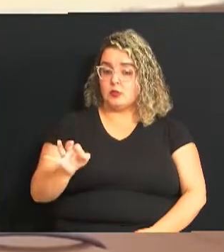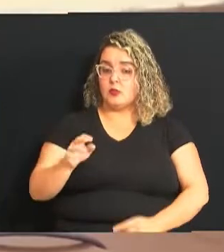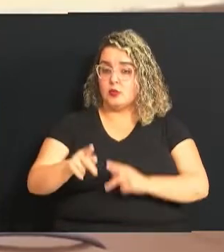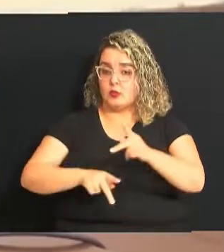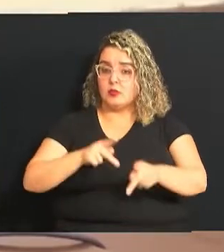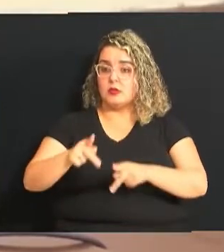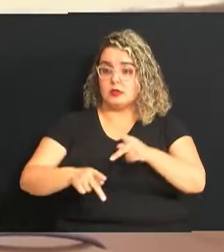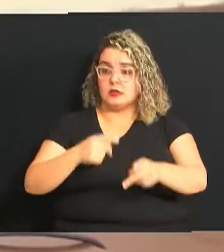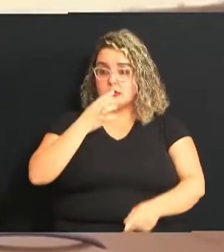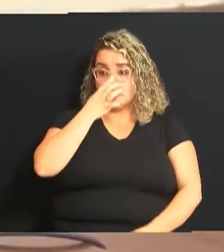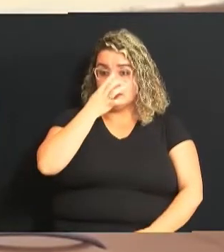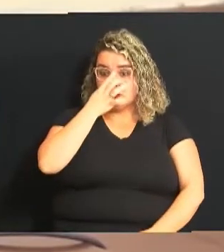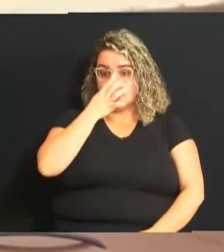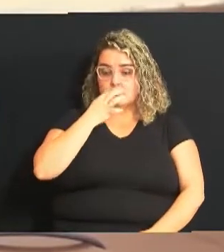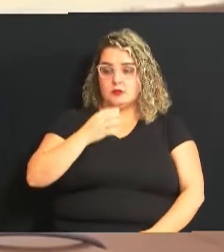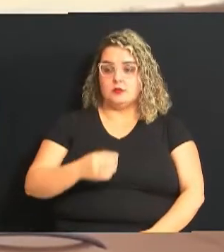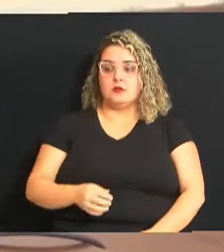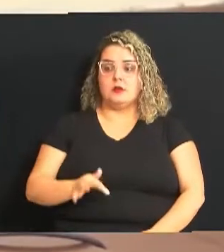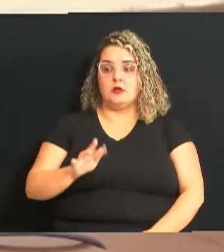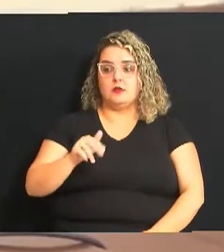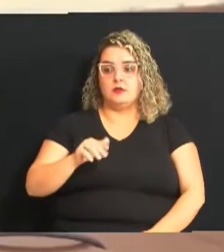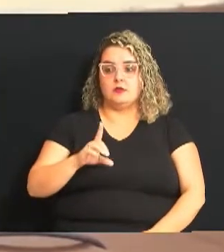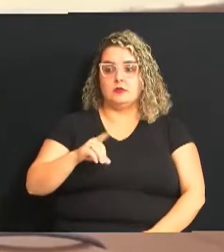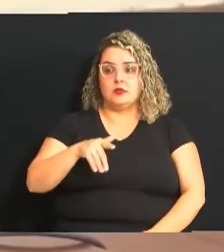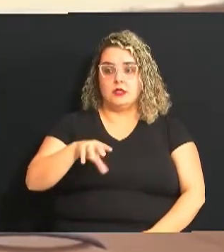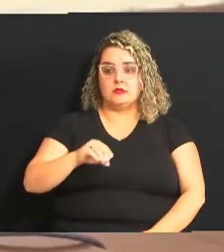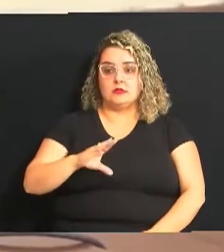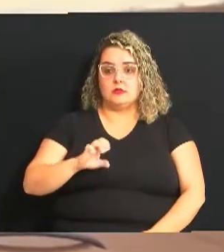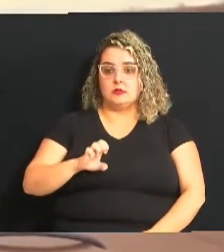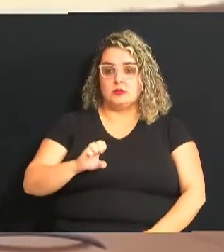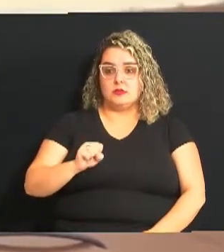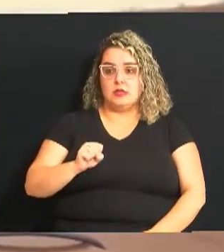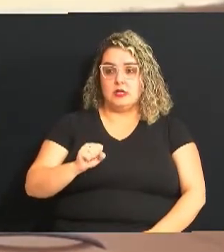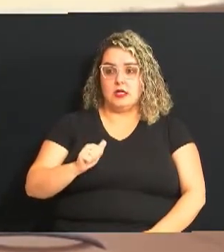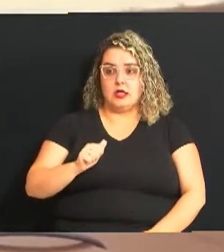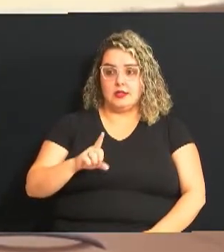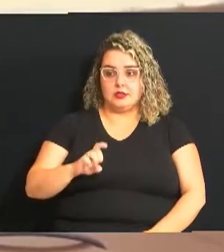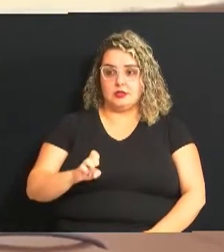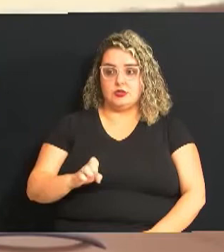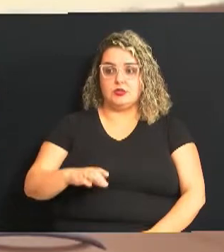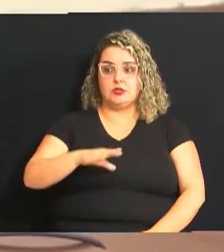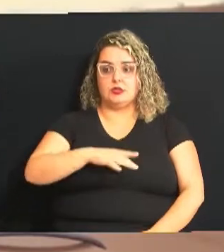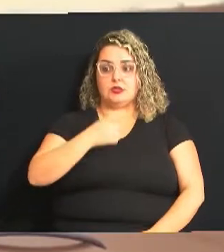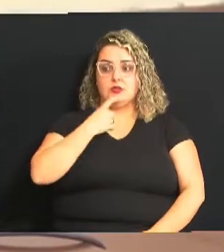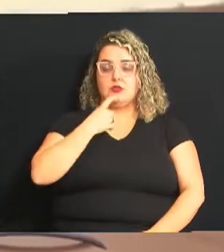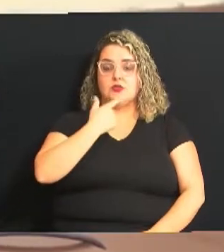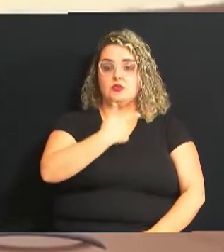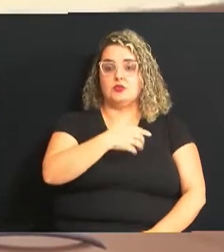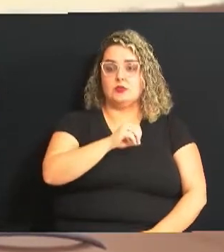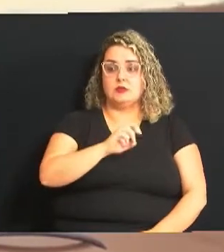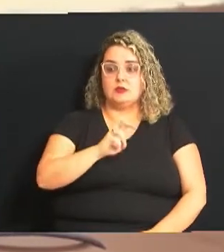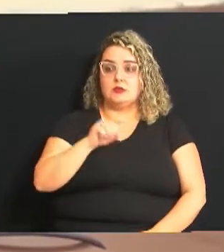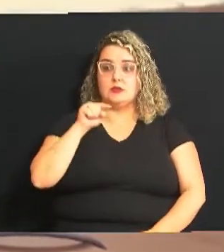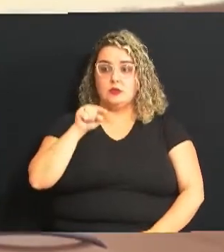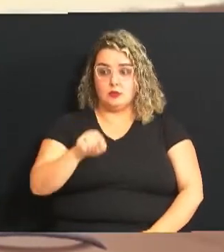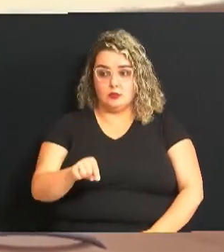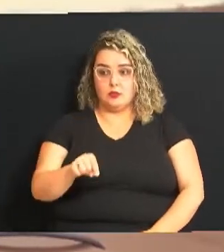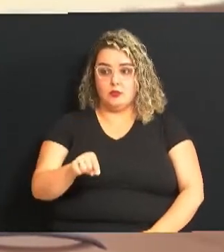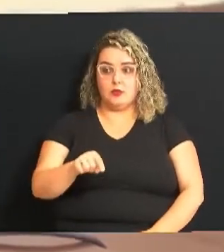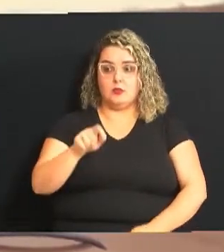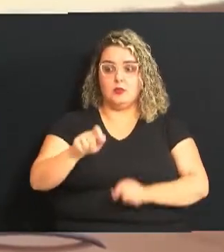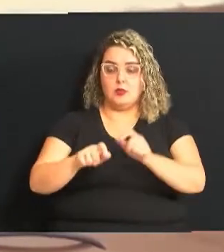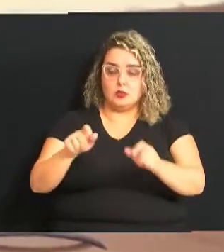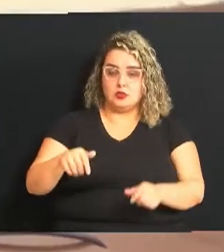segundo dados da Fundação SEAD, Campinas tem cerca de 205 mil pessoas com mais de